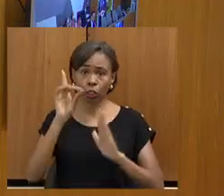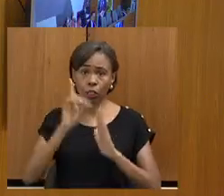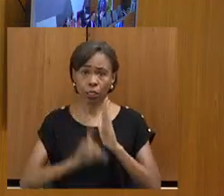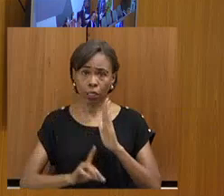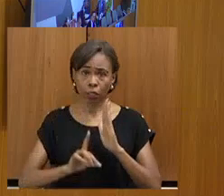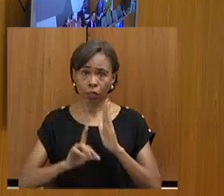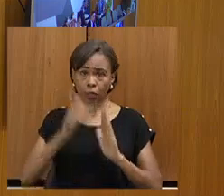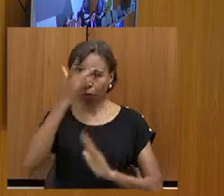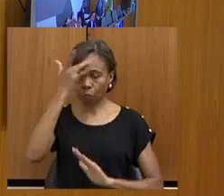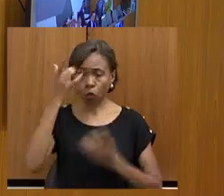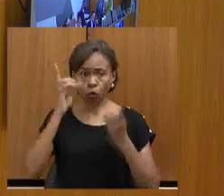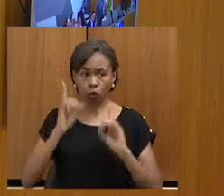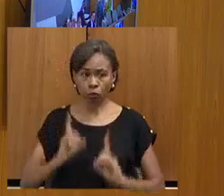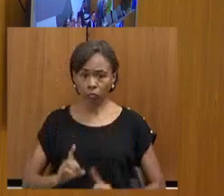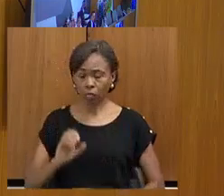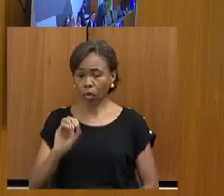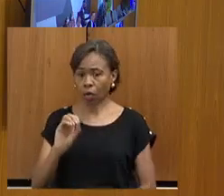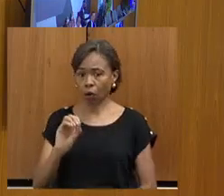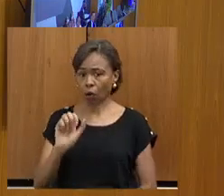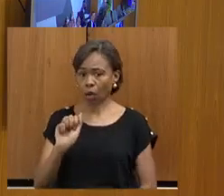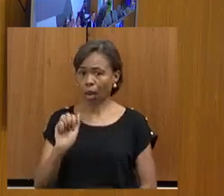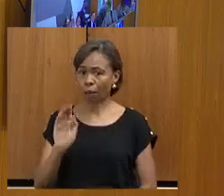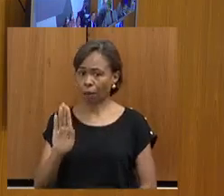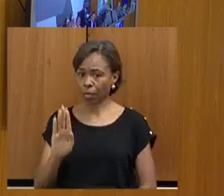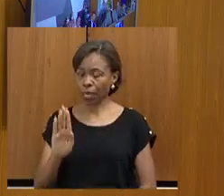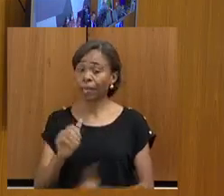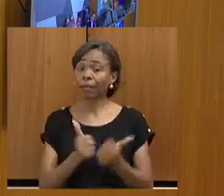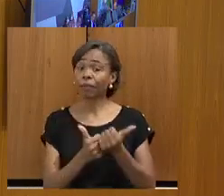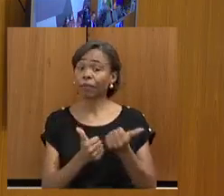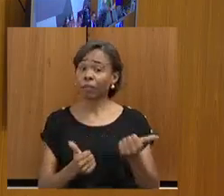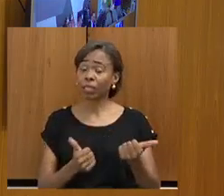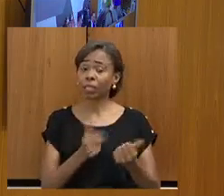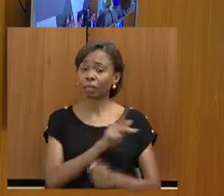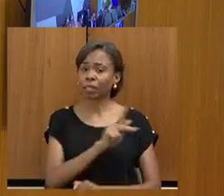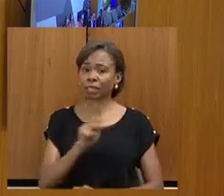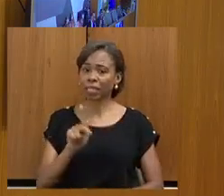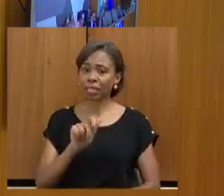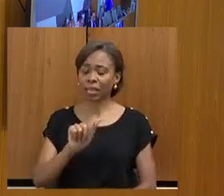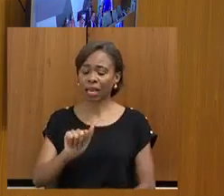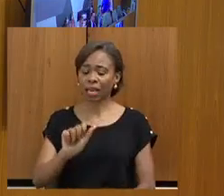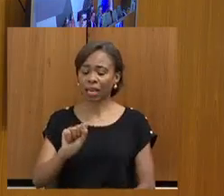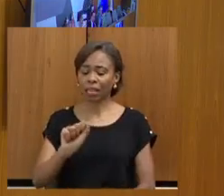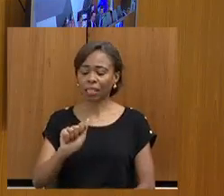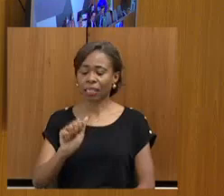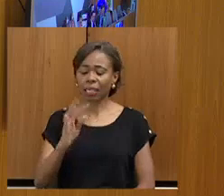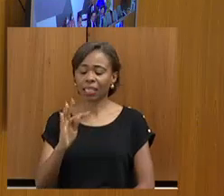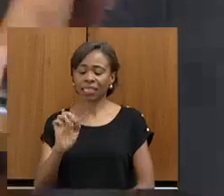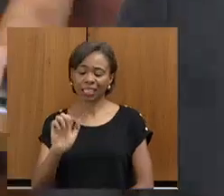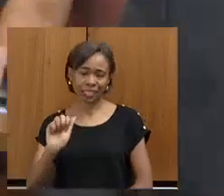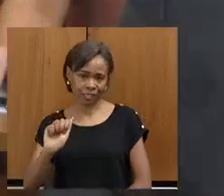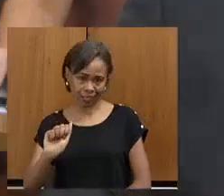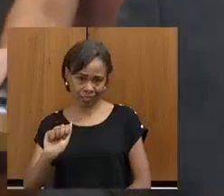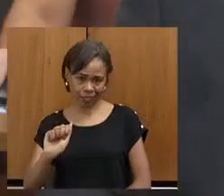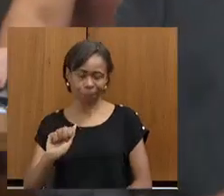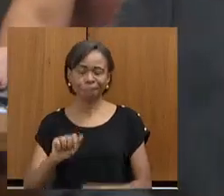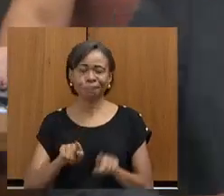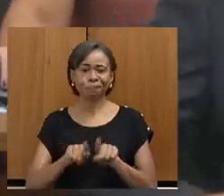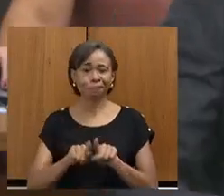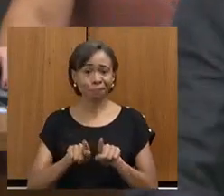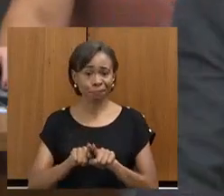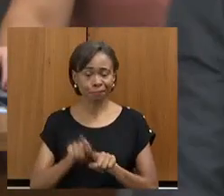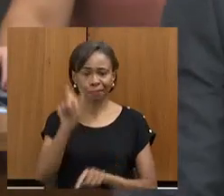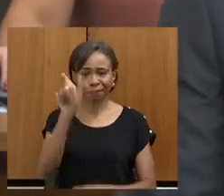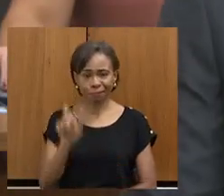OAB e vice-presidente da Azatea. Por gentileza, Joana. Convidar também a Eliane,